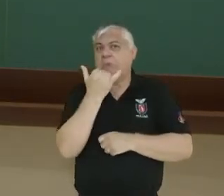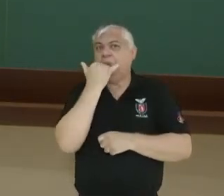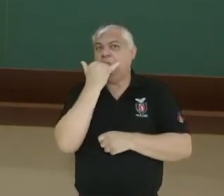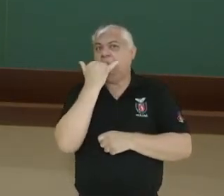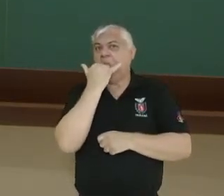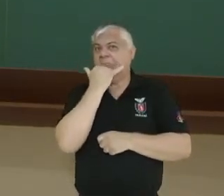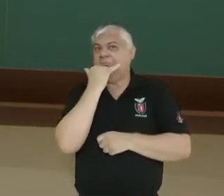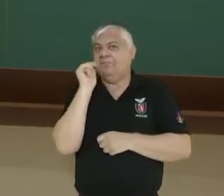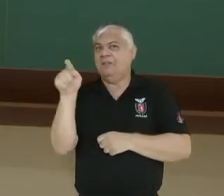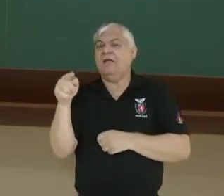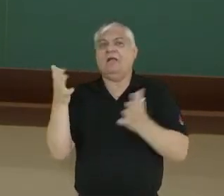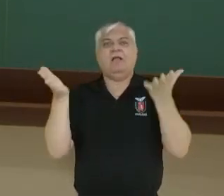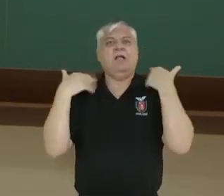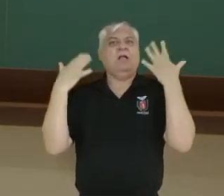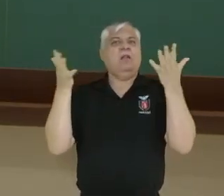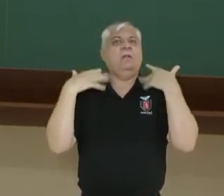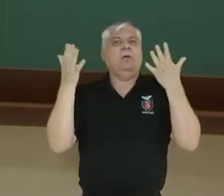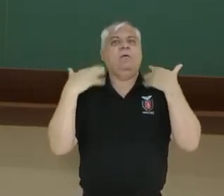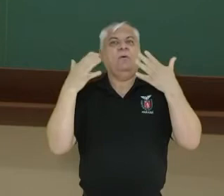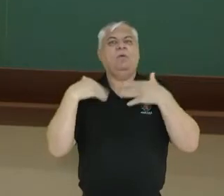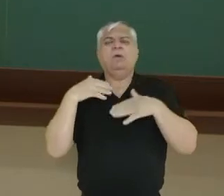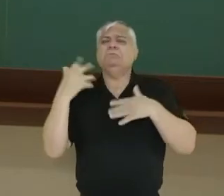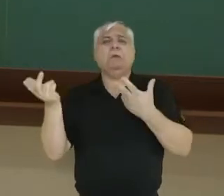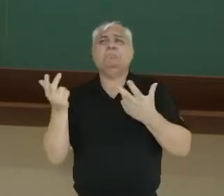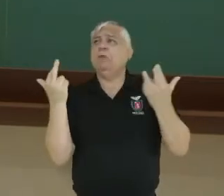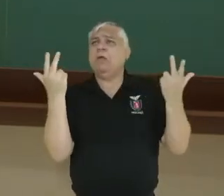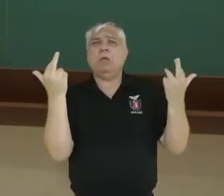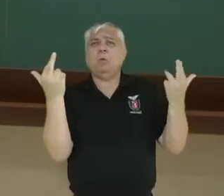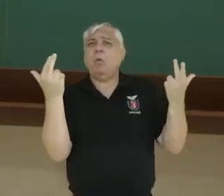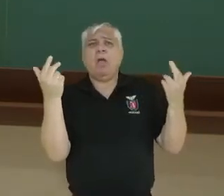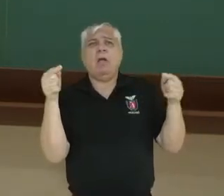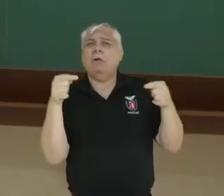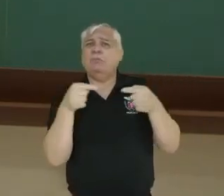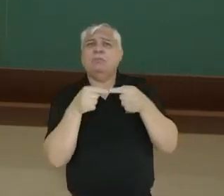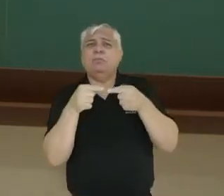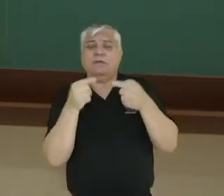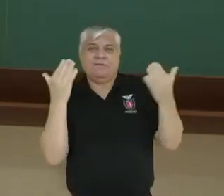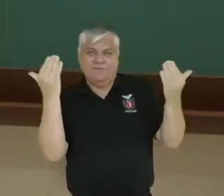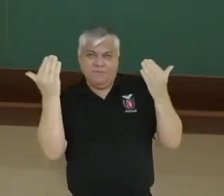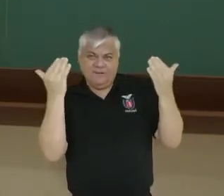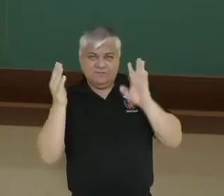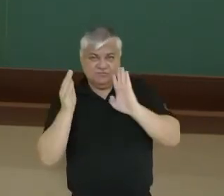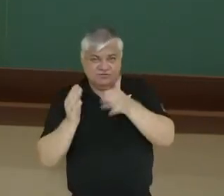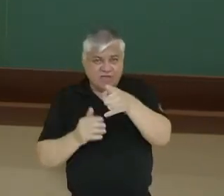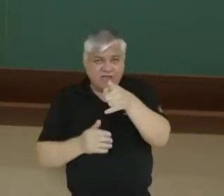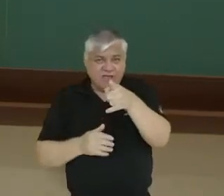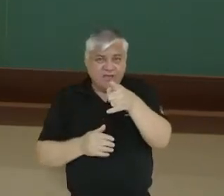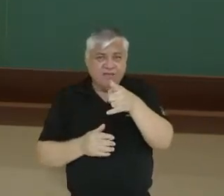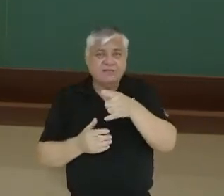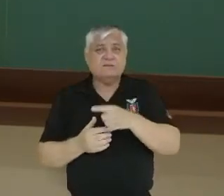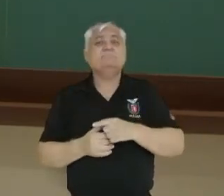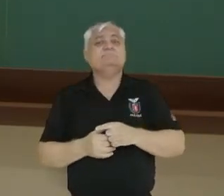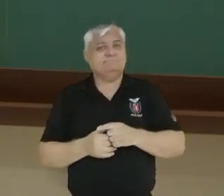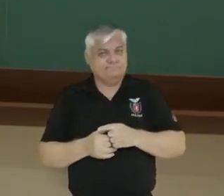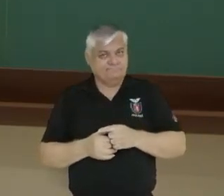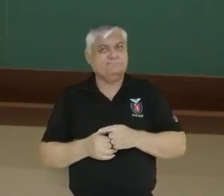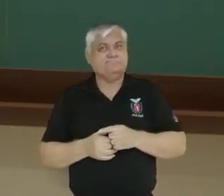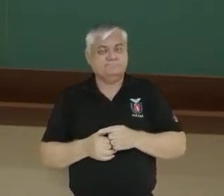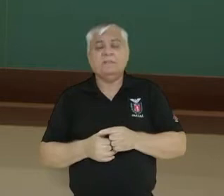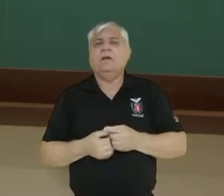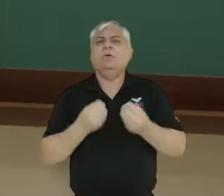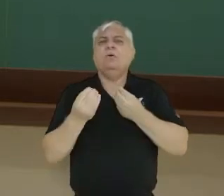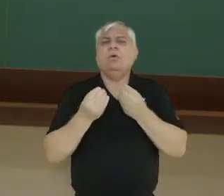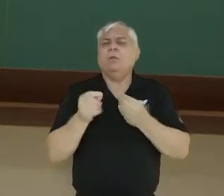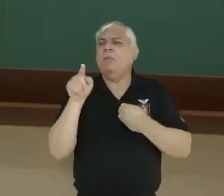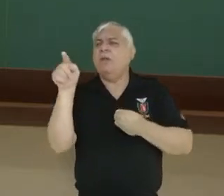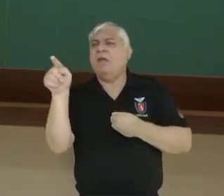para mim, dependendo do local onde eu moro? Essa comparação que estamos querendo estabelecer aqui. Quais são as semelhanças